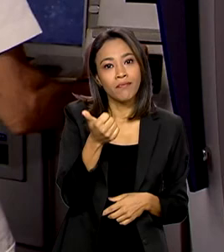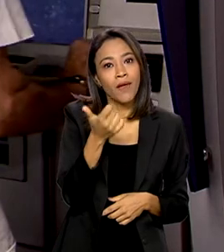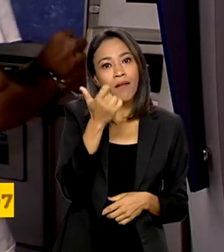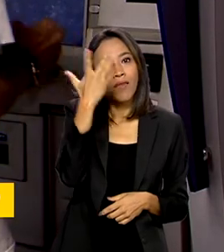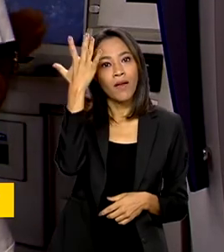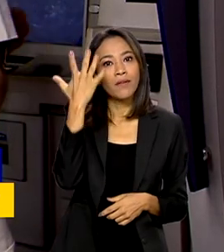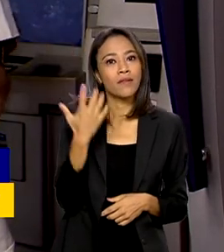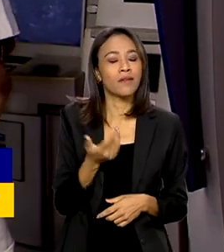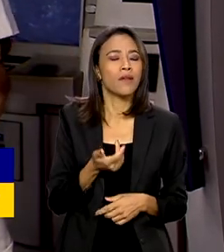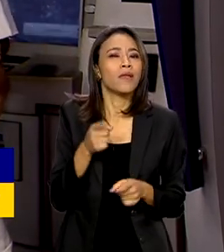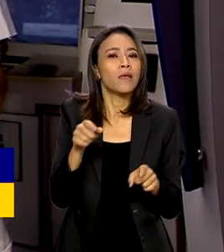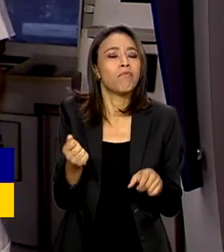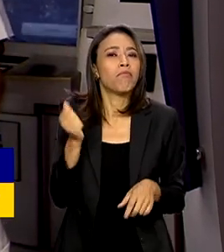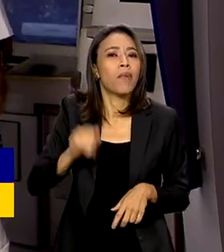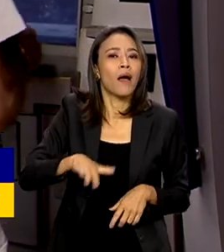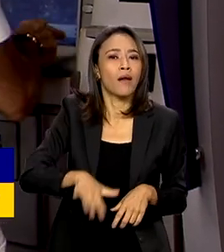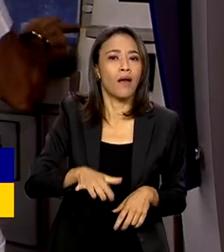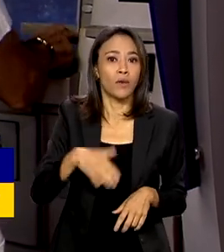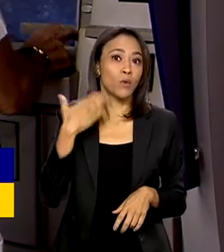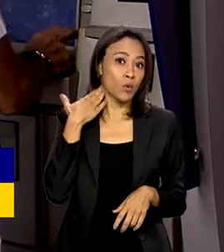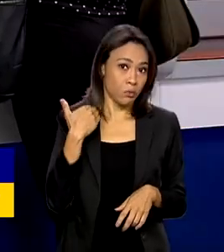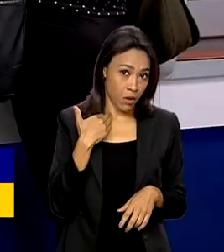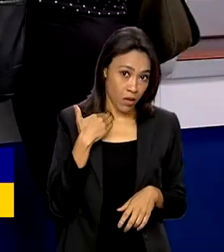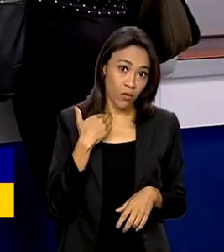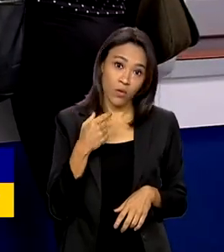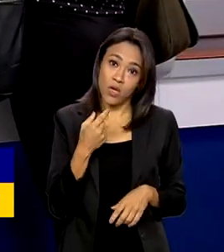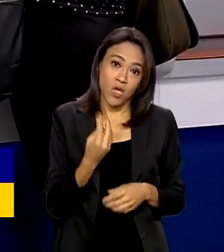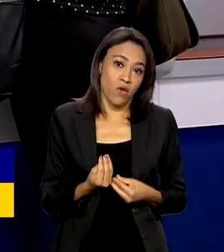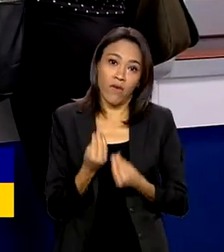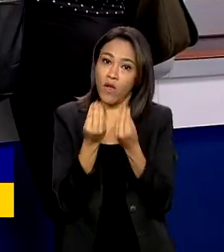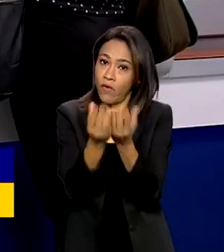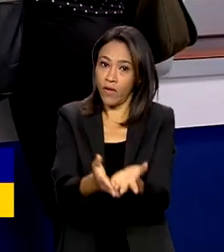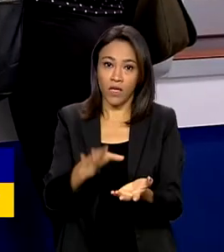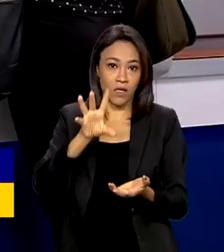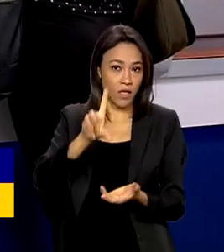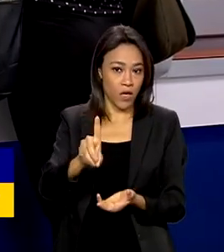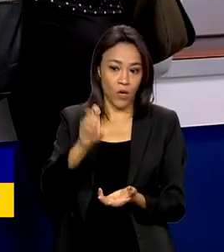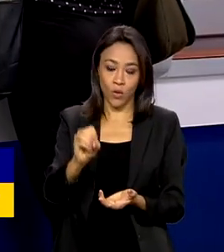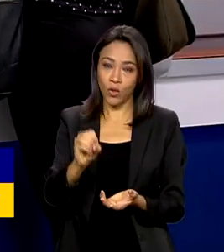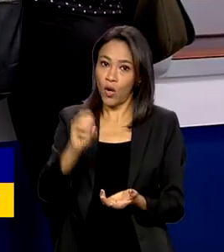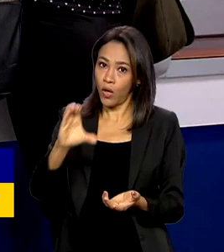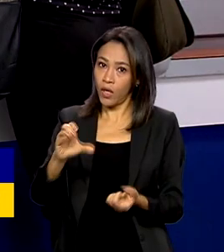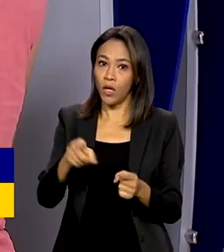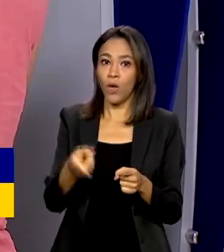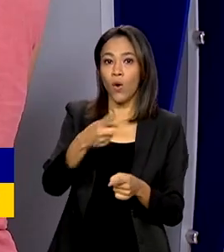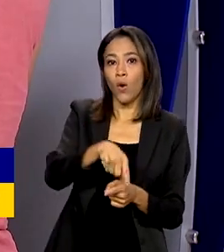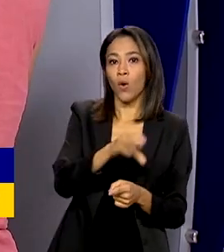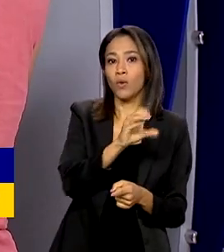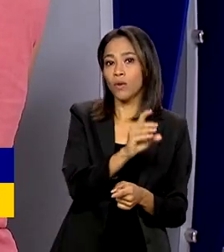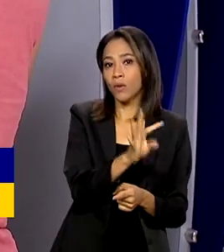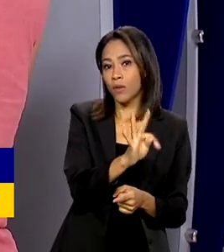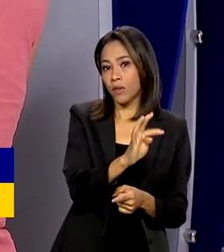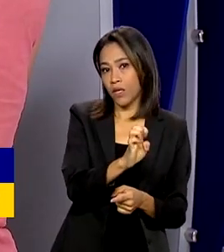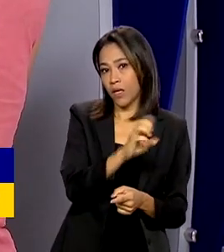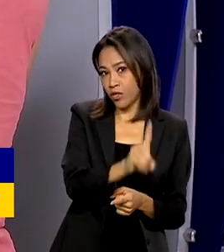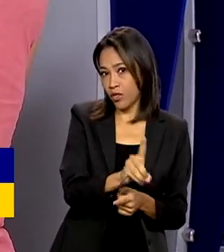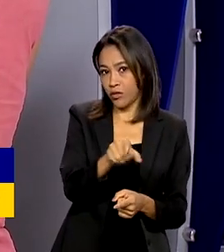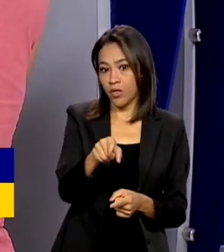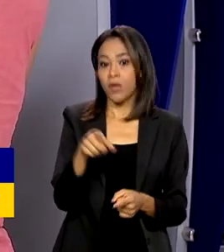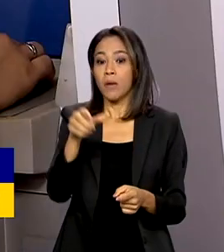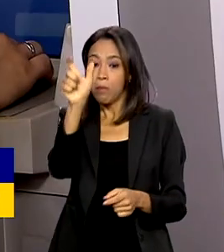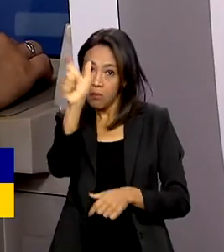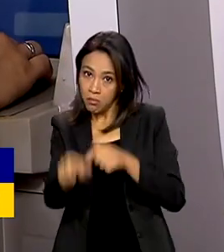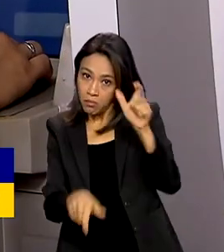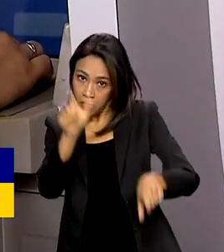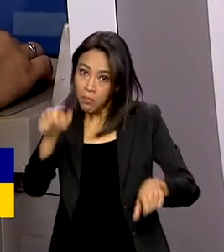barato, os bancos vão deixar de oferecer os DOCs, operações via documento de ordem de crédito, para pessoas físicas e